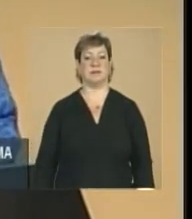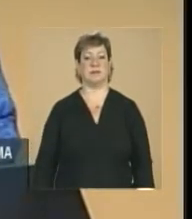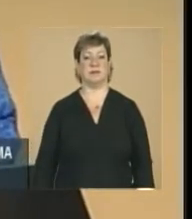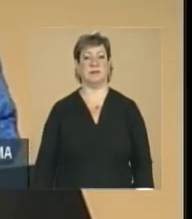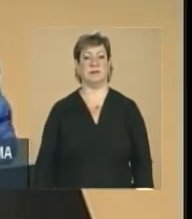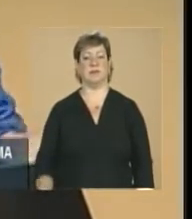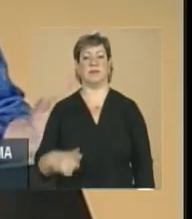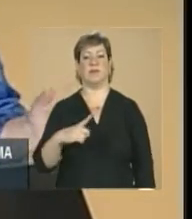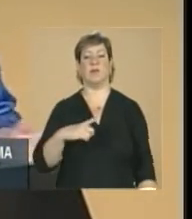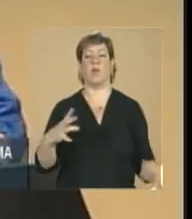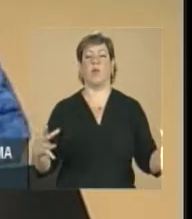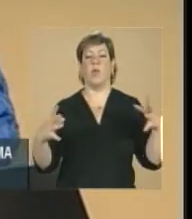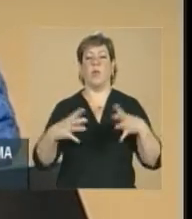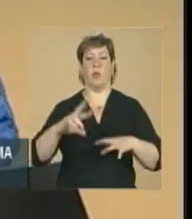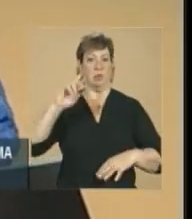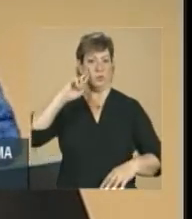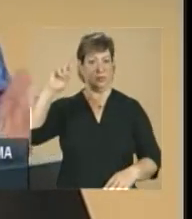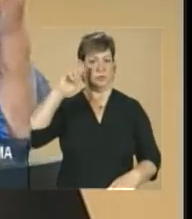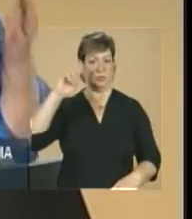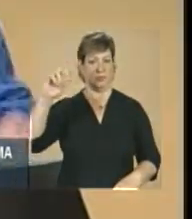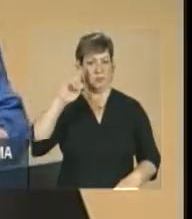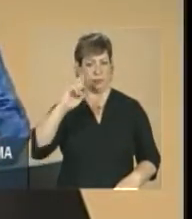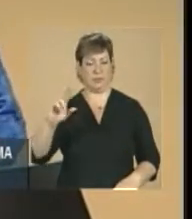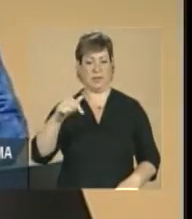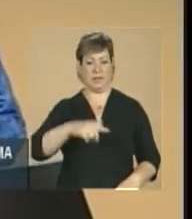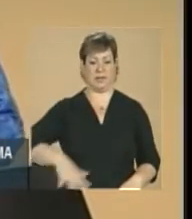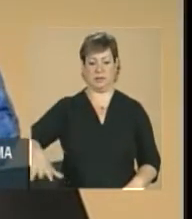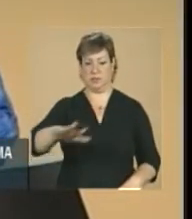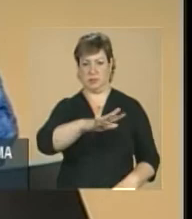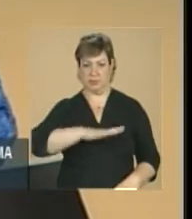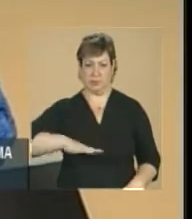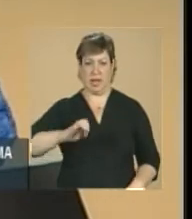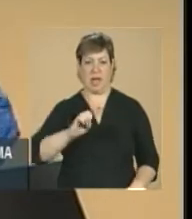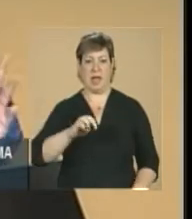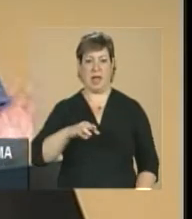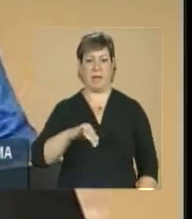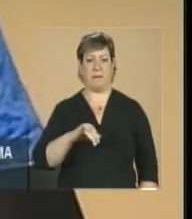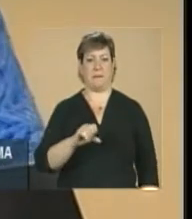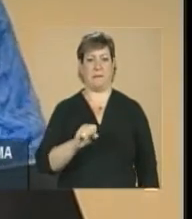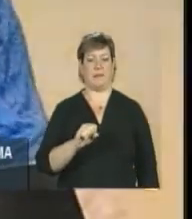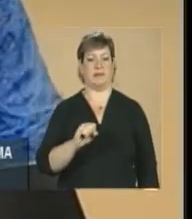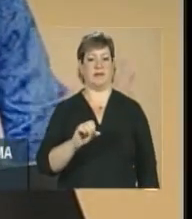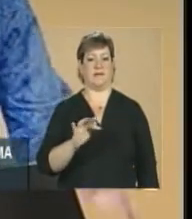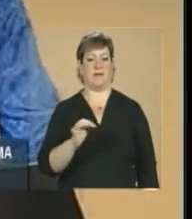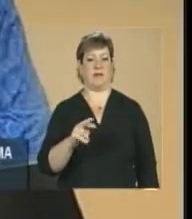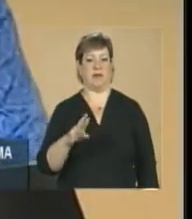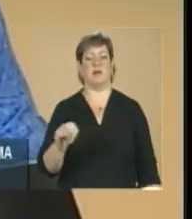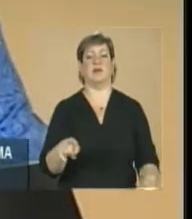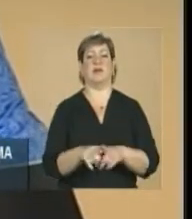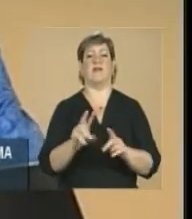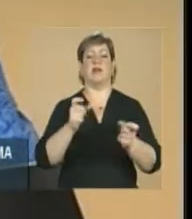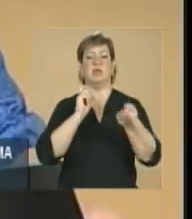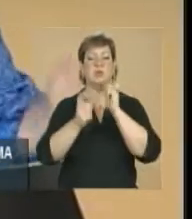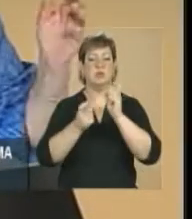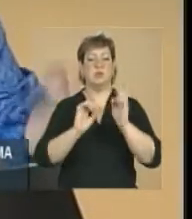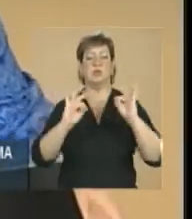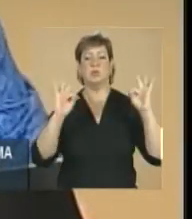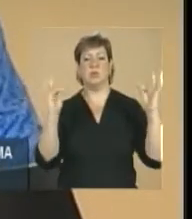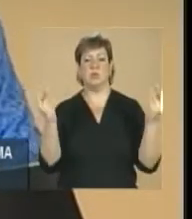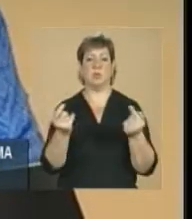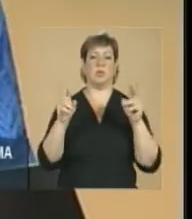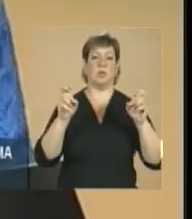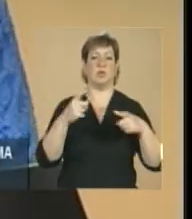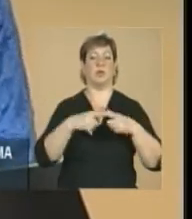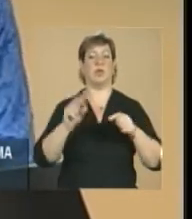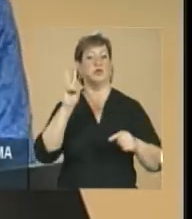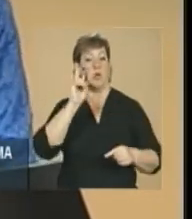um conjunto de lideranças desse hemisfério e vai discutir todos os problemas que estão na pauta, entre eles